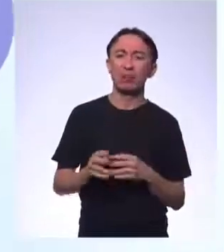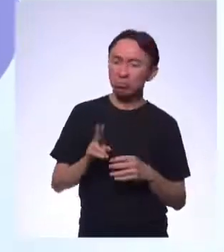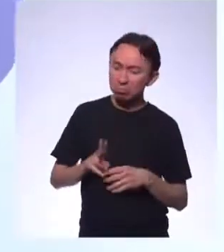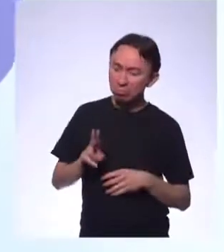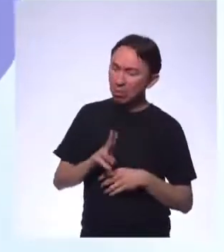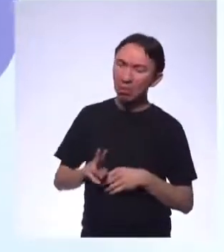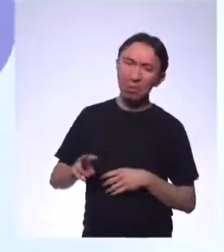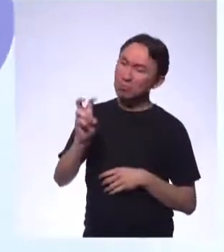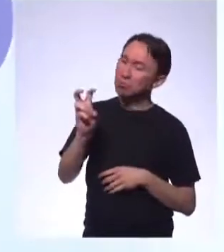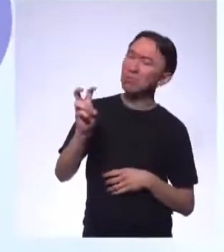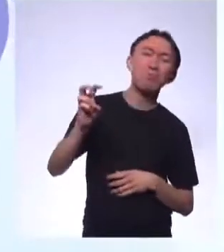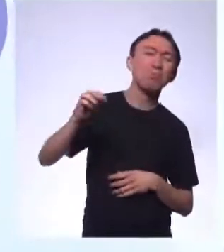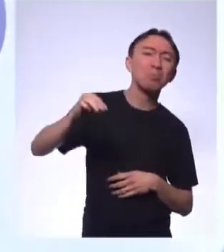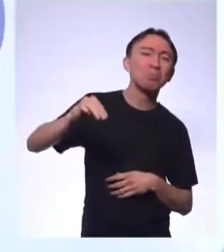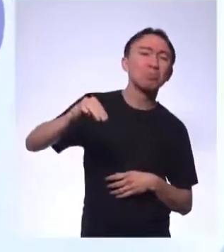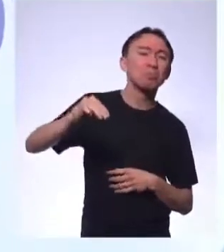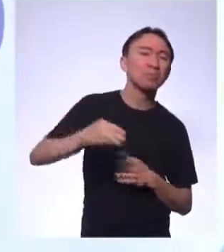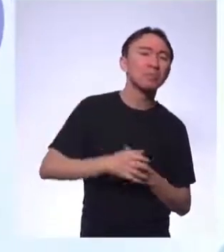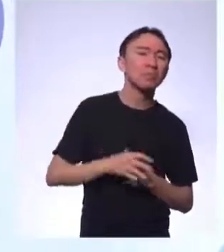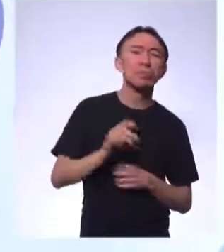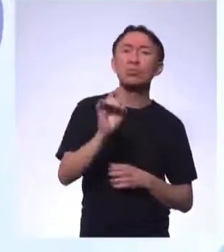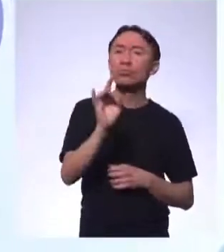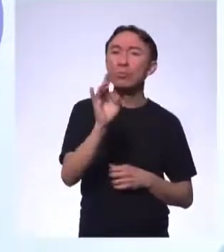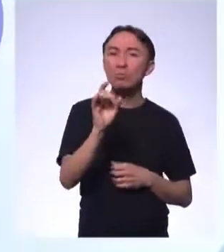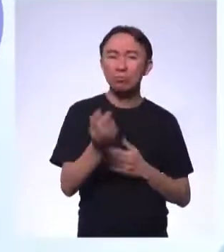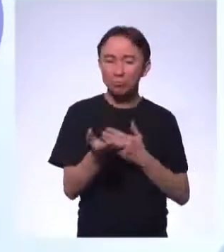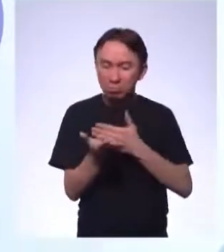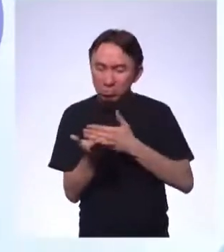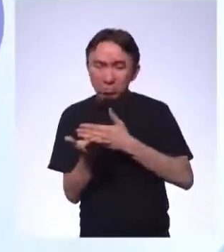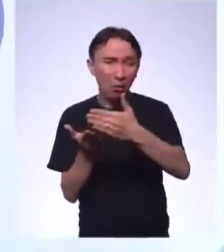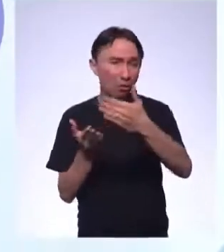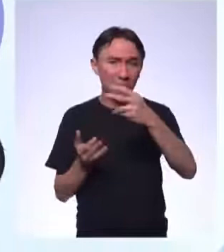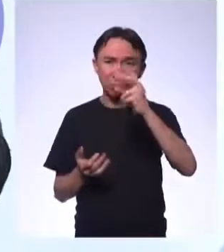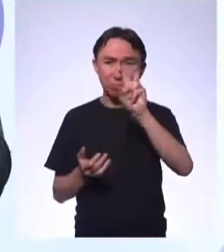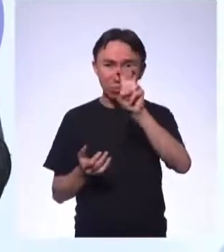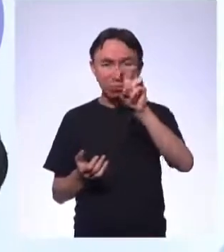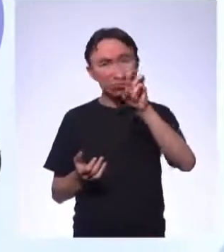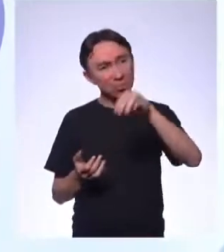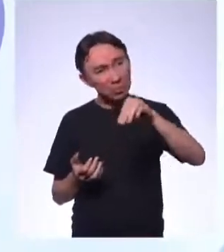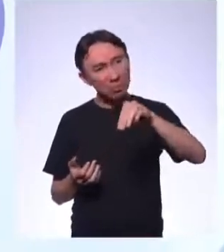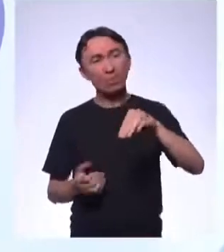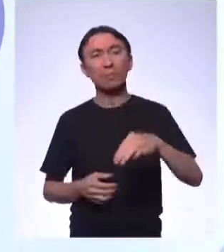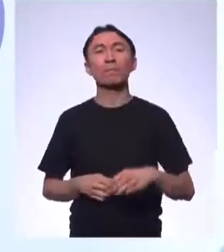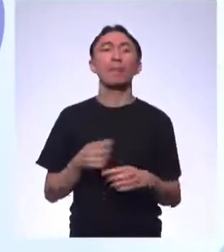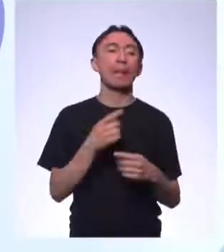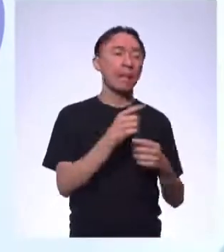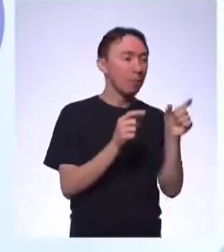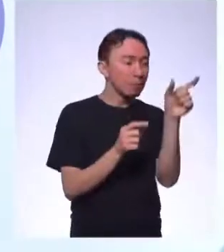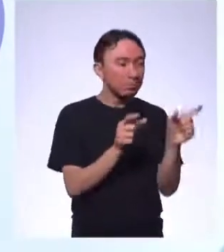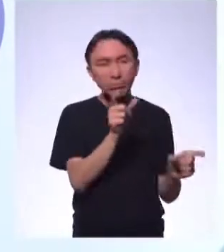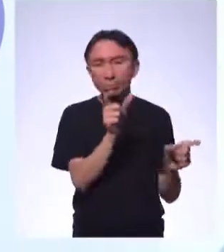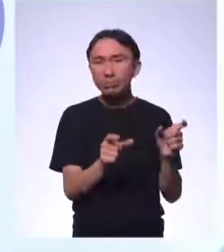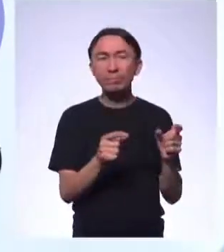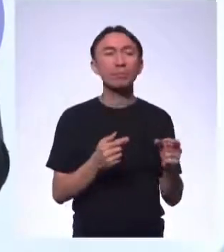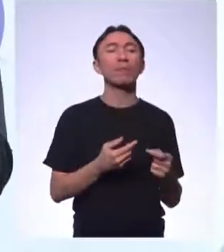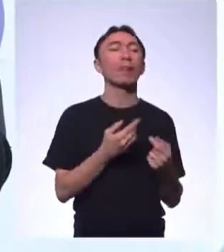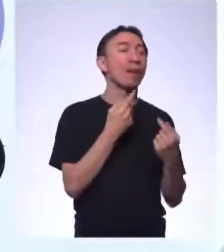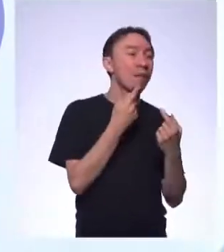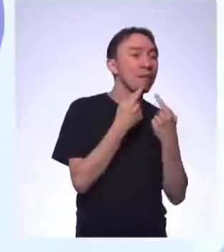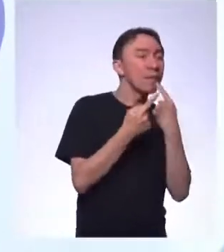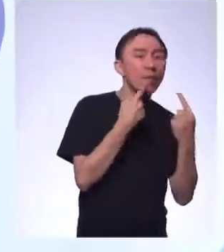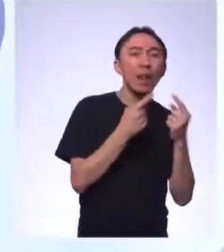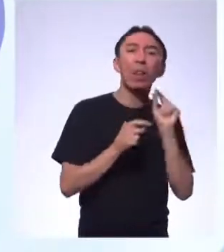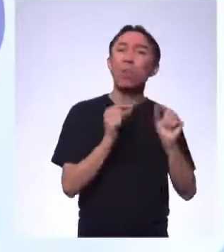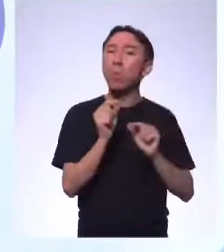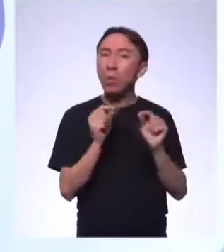um musical, só esse comecinho de 5 minutos. Aí, nesses 5 minutos, você vai colocar as falas dos seus personagens, as cenas e